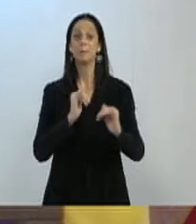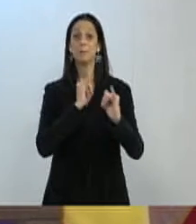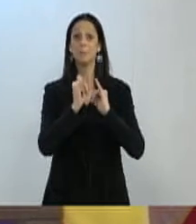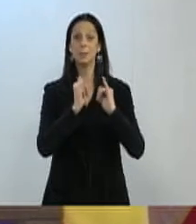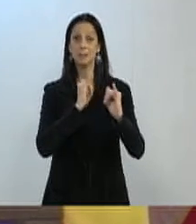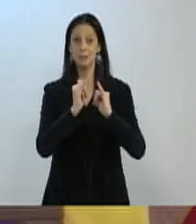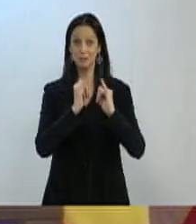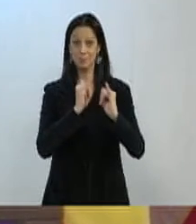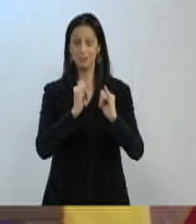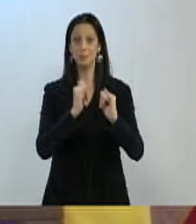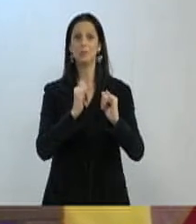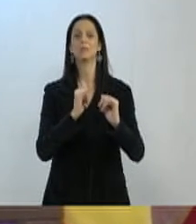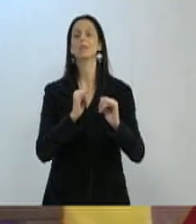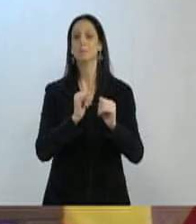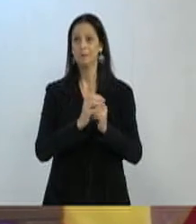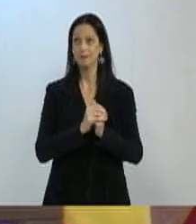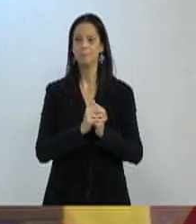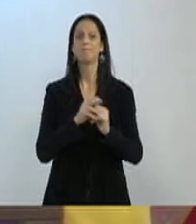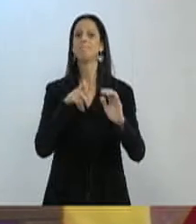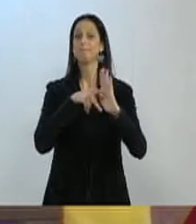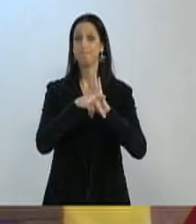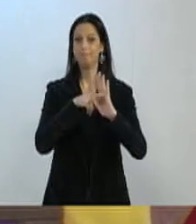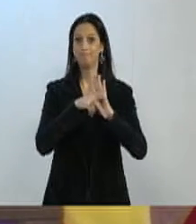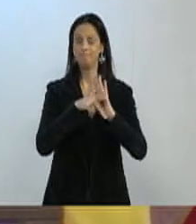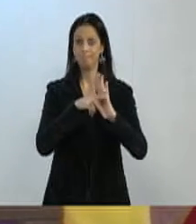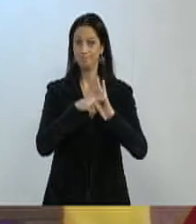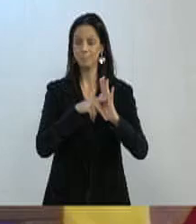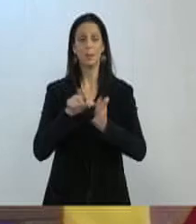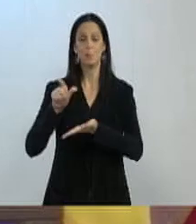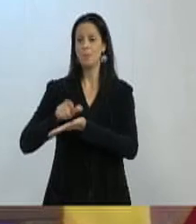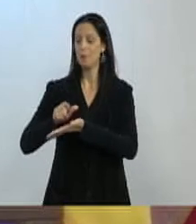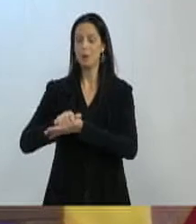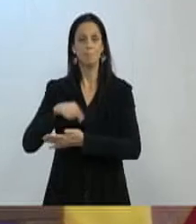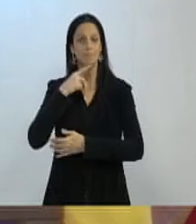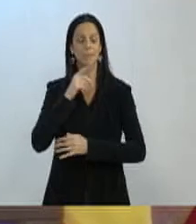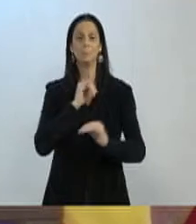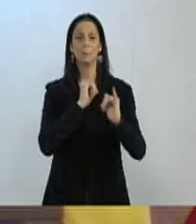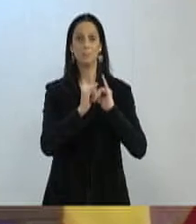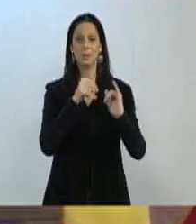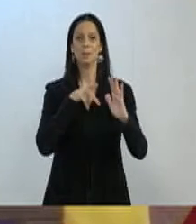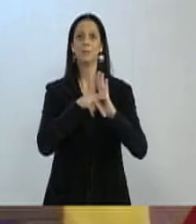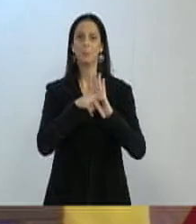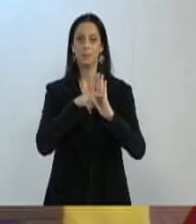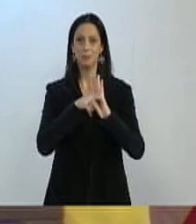por papel, porque senão não conseguiria fazer esse trabalho, se fosse pesquisar em papel.